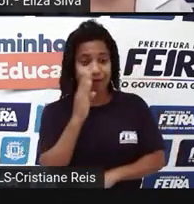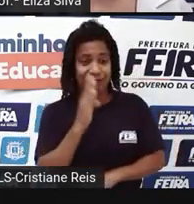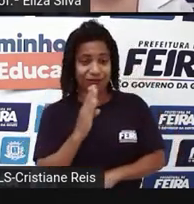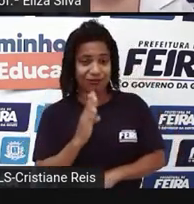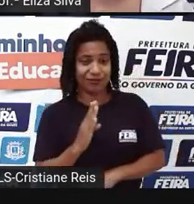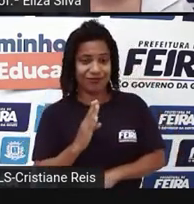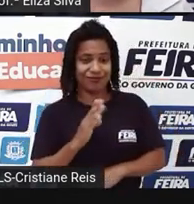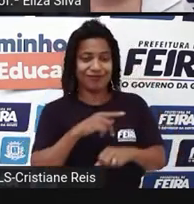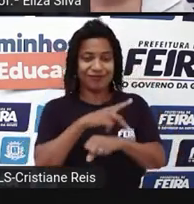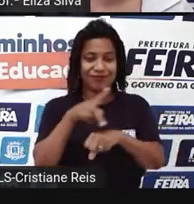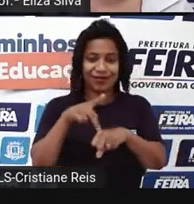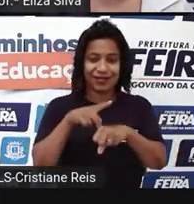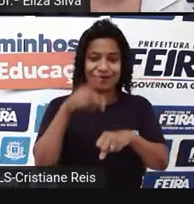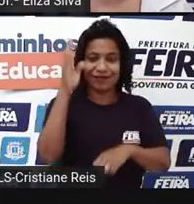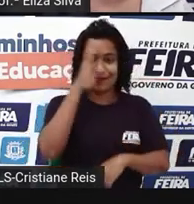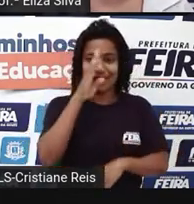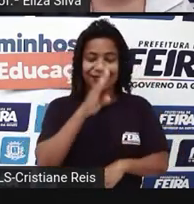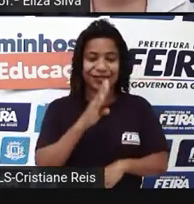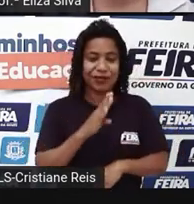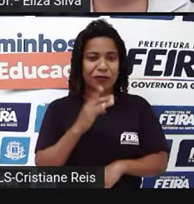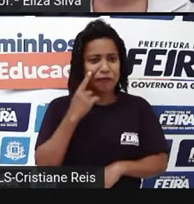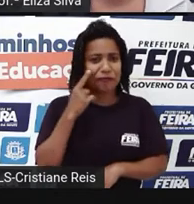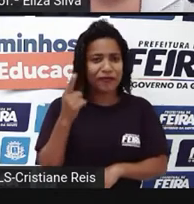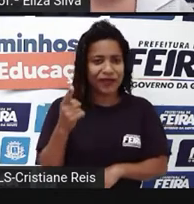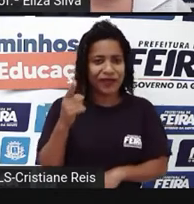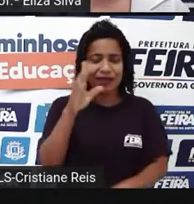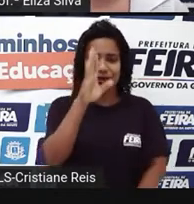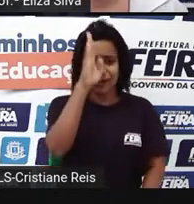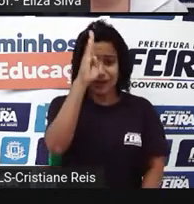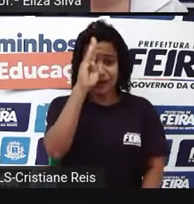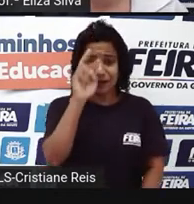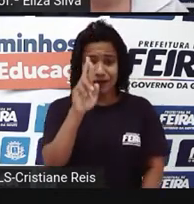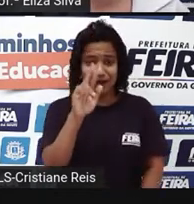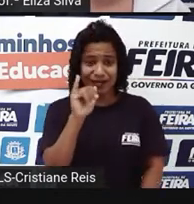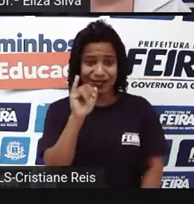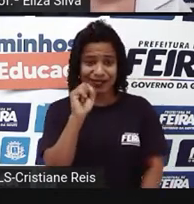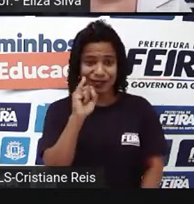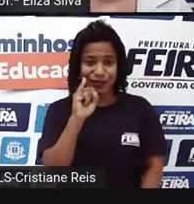do nosso país em inglês. Nós mudamos o S pela letra Z.